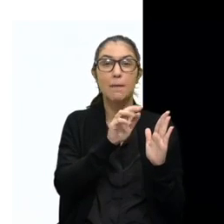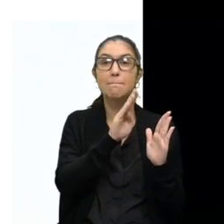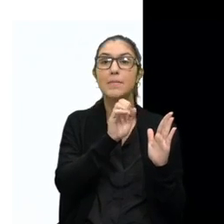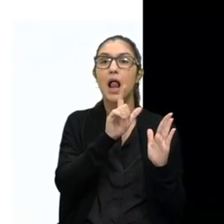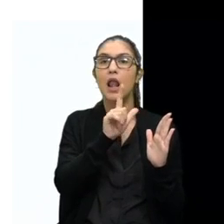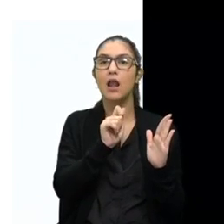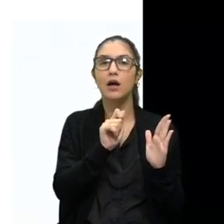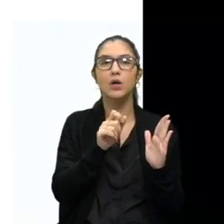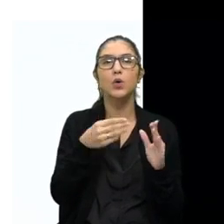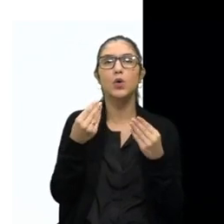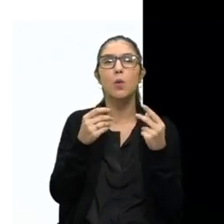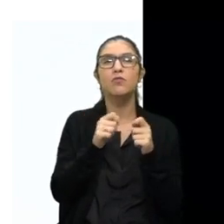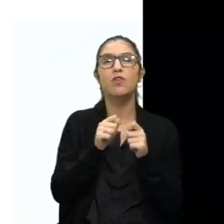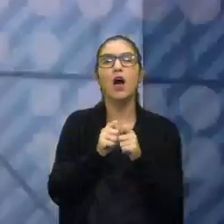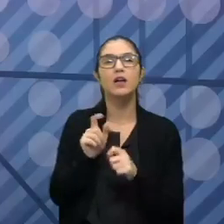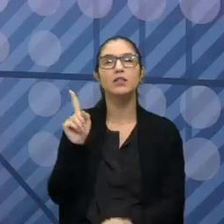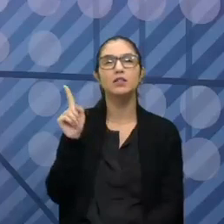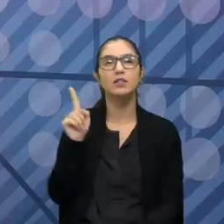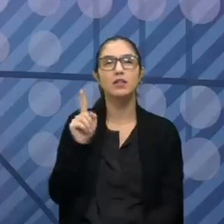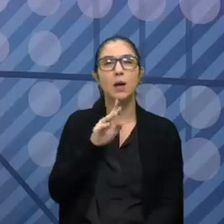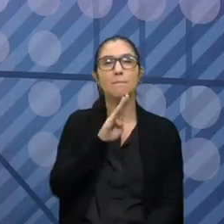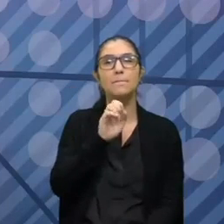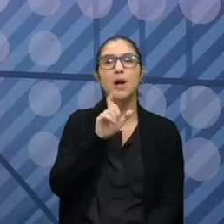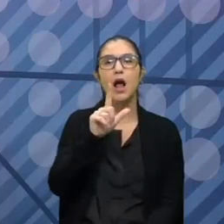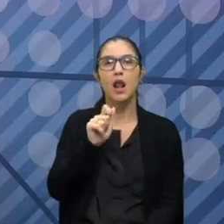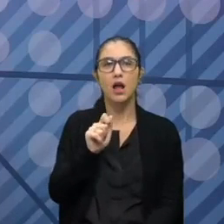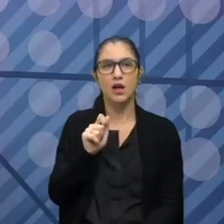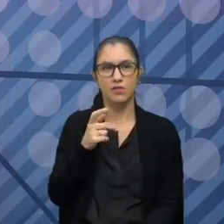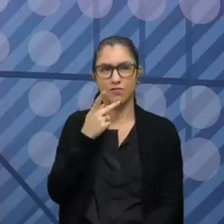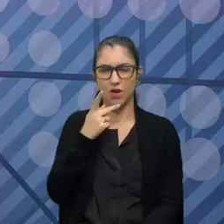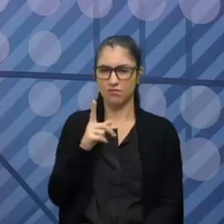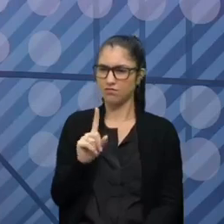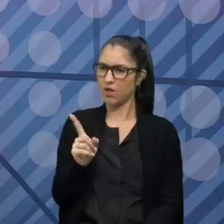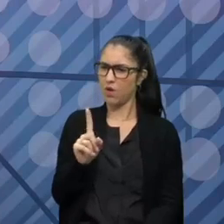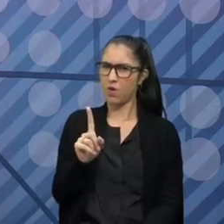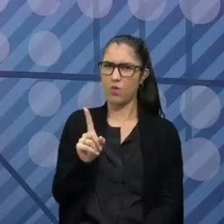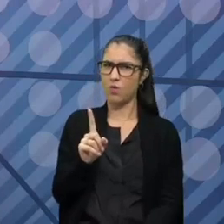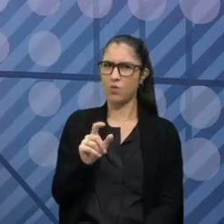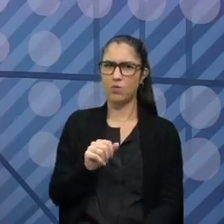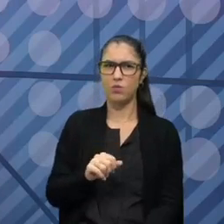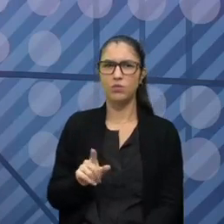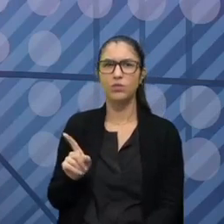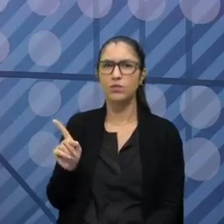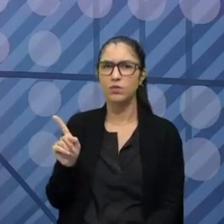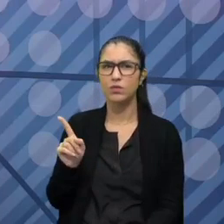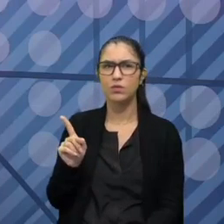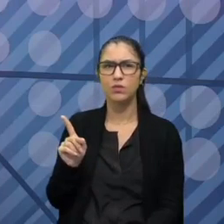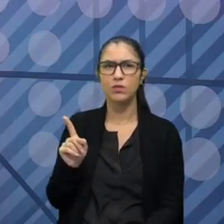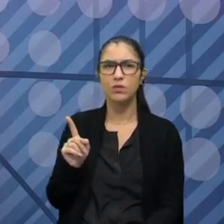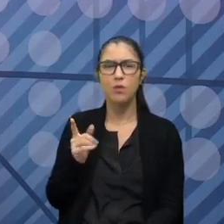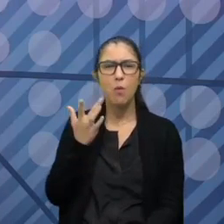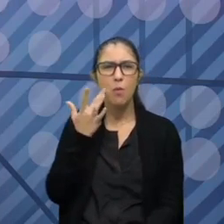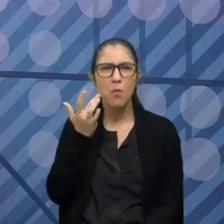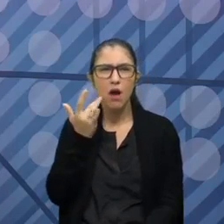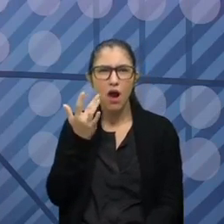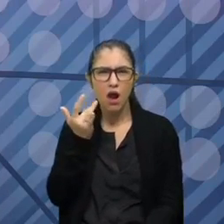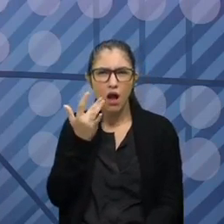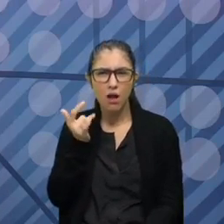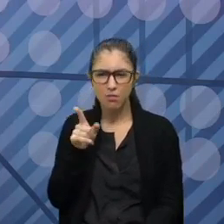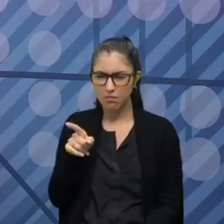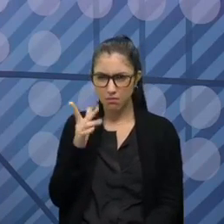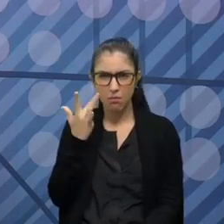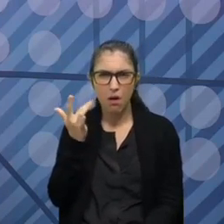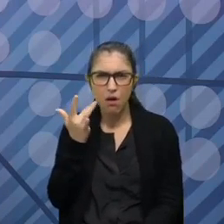bala. Então, como que a gente faz aí, professor? Ele marcou bala. Eu falo para ele, não, isso aqui é